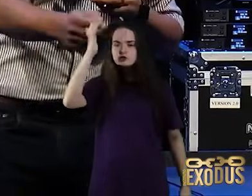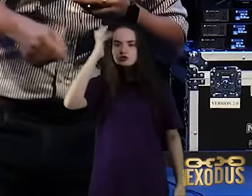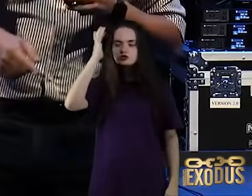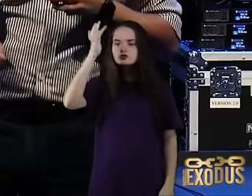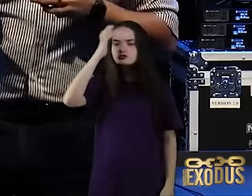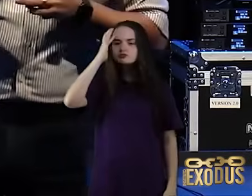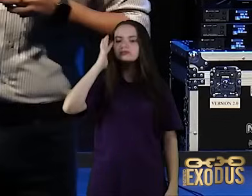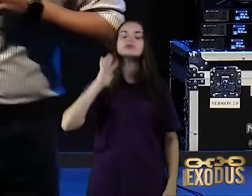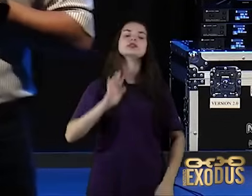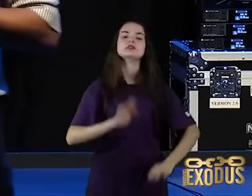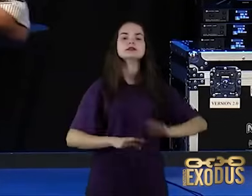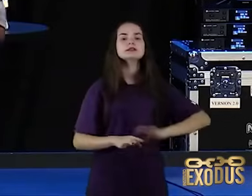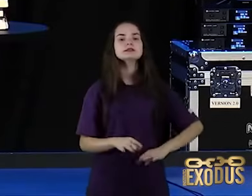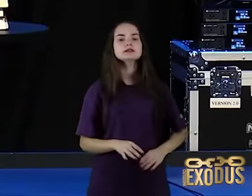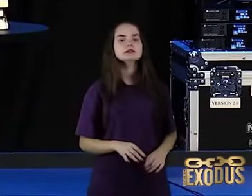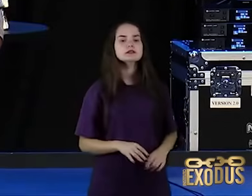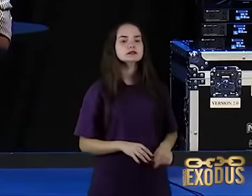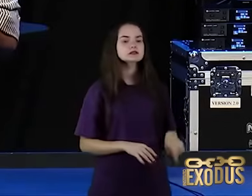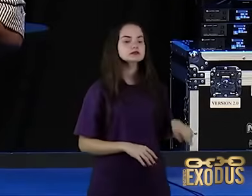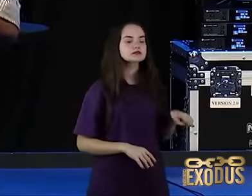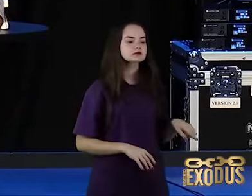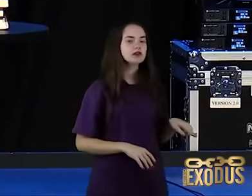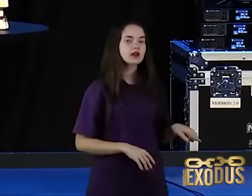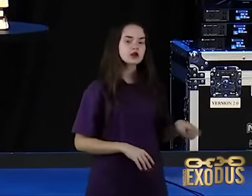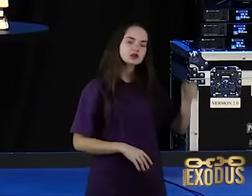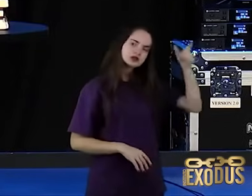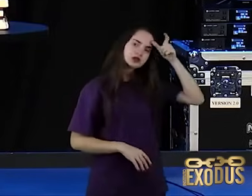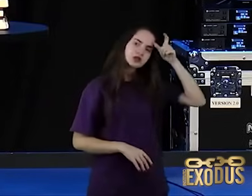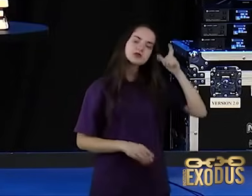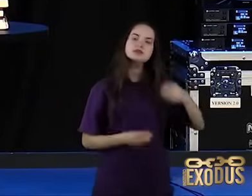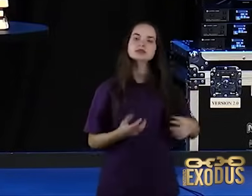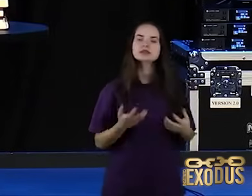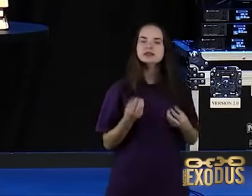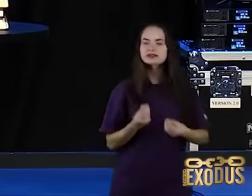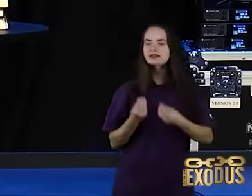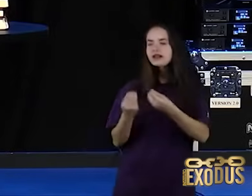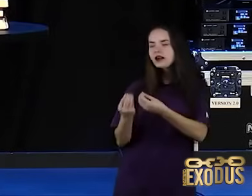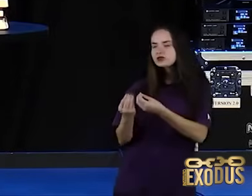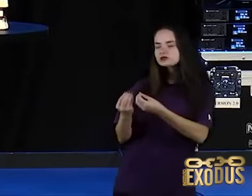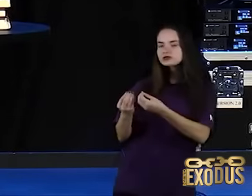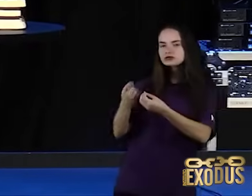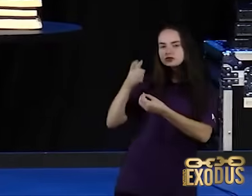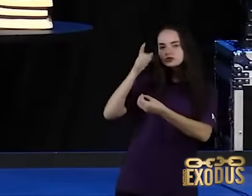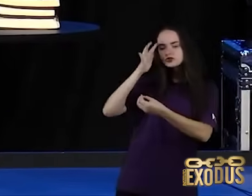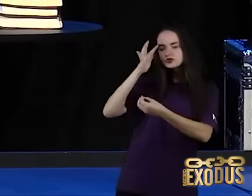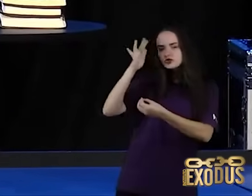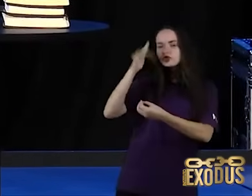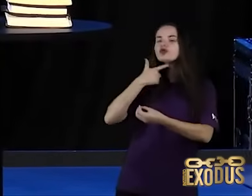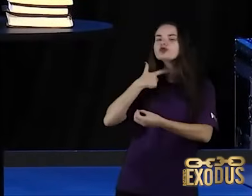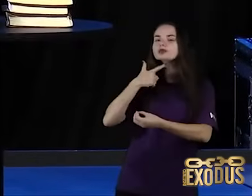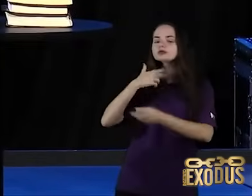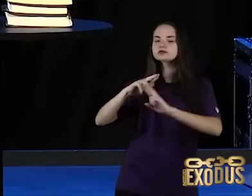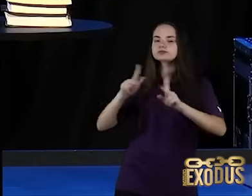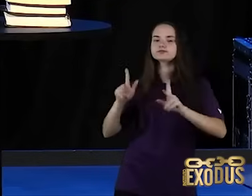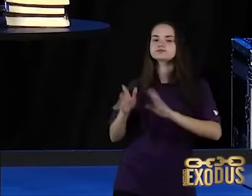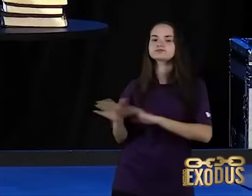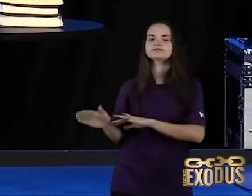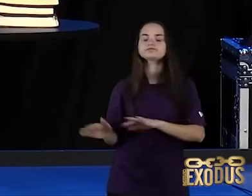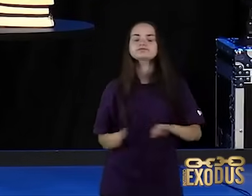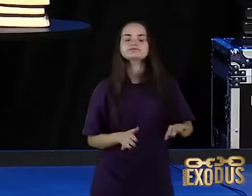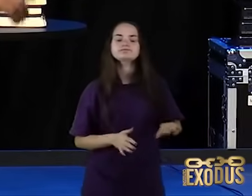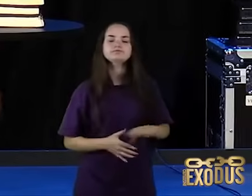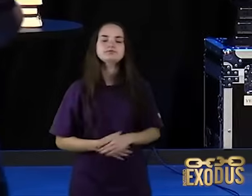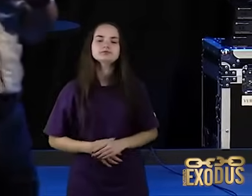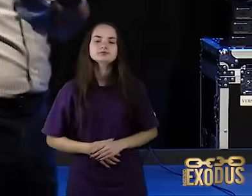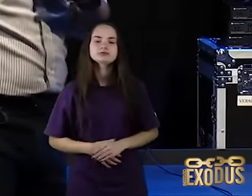entregar um sonho diferente aparentemente melhor para destruir o teu sonho número seis não